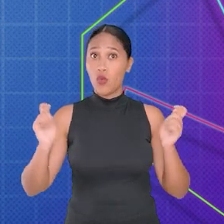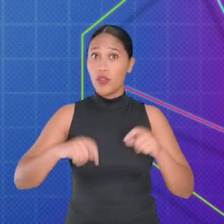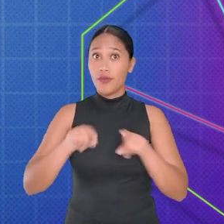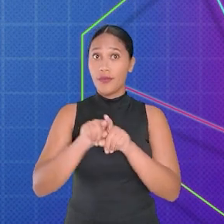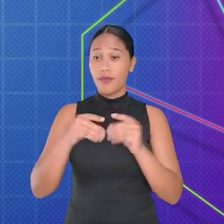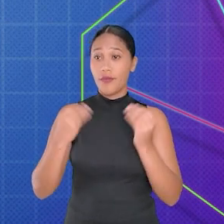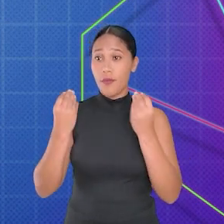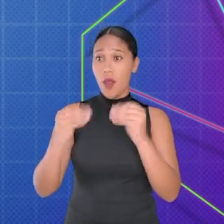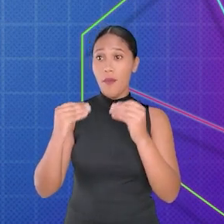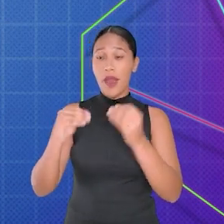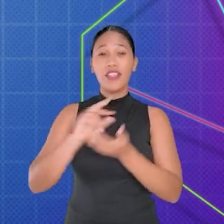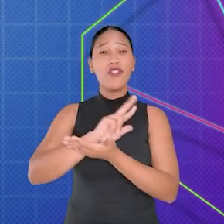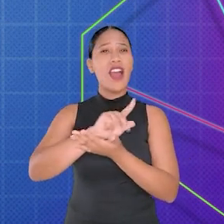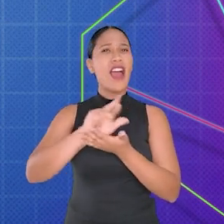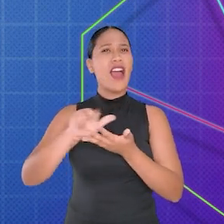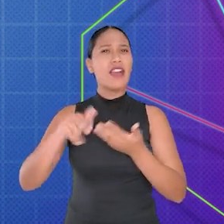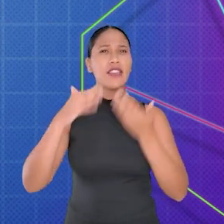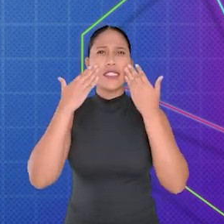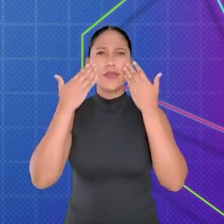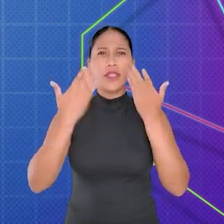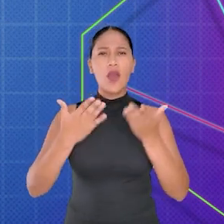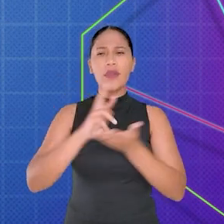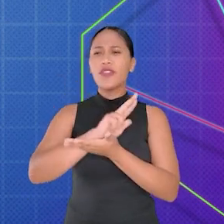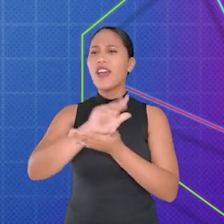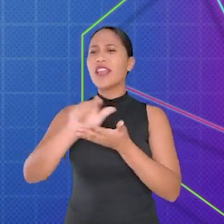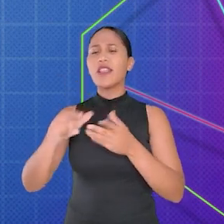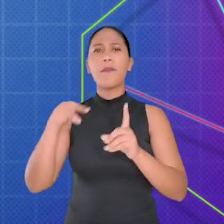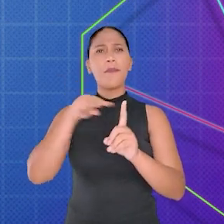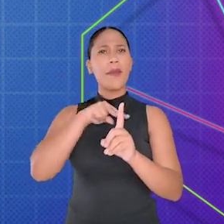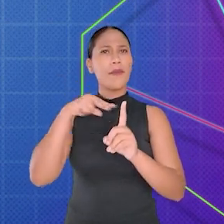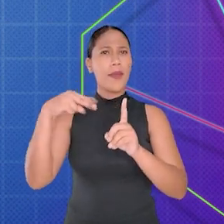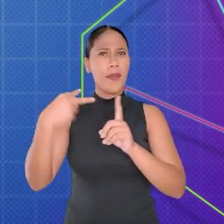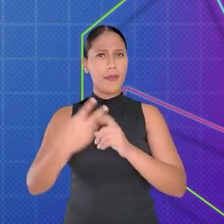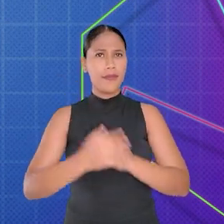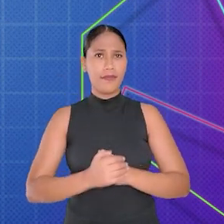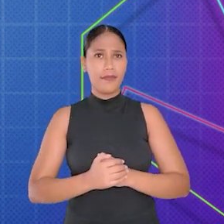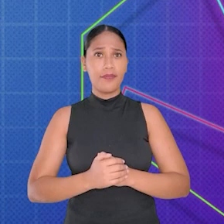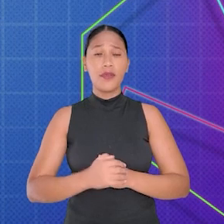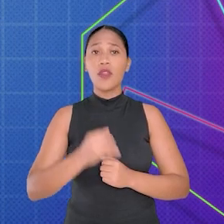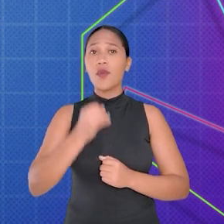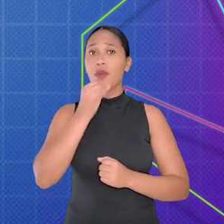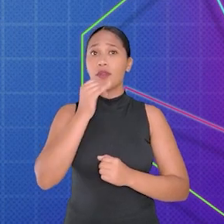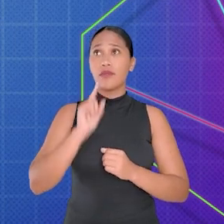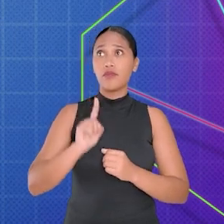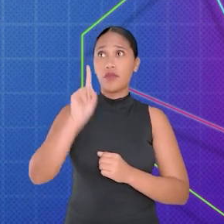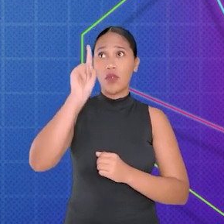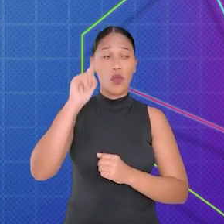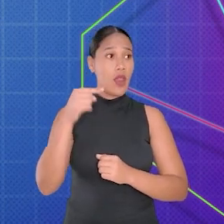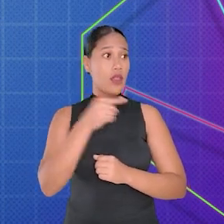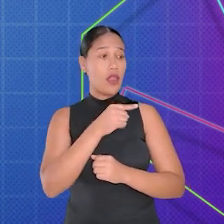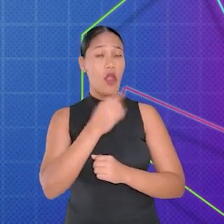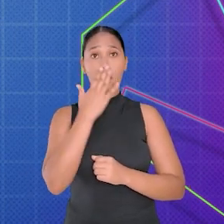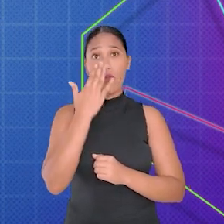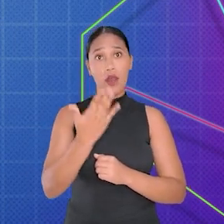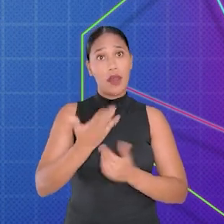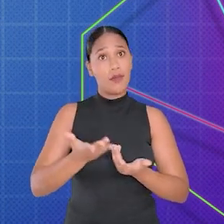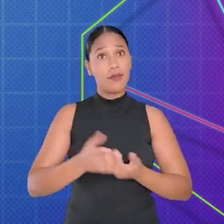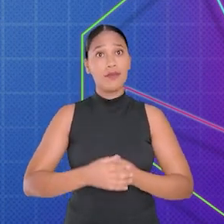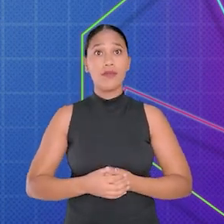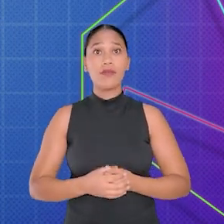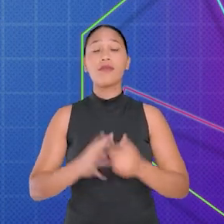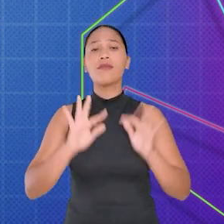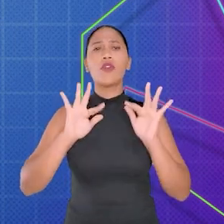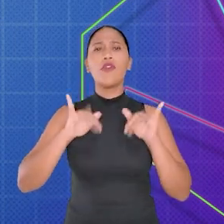É possível adicionar diversas janelas de exibição para diferentes perspectivas da cena, como uma vista superior, lateral ou frontal, por